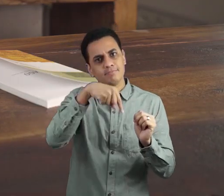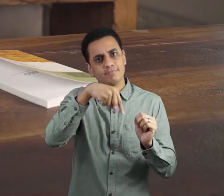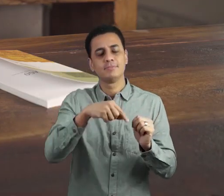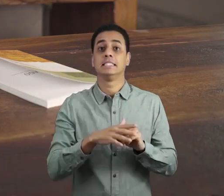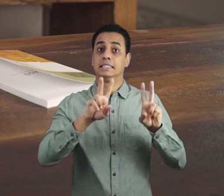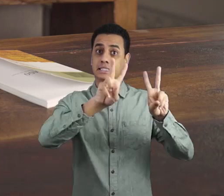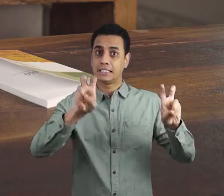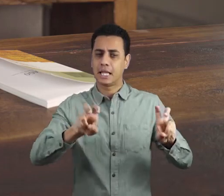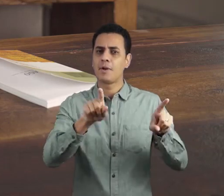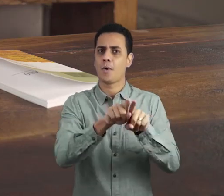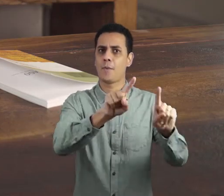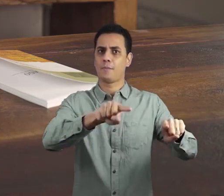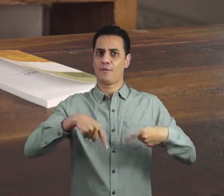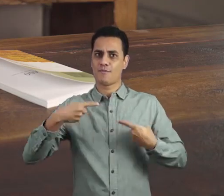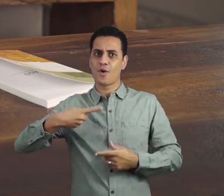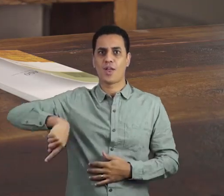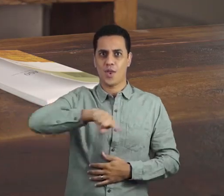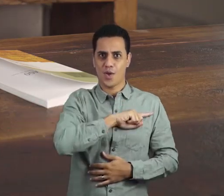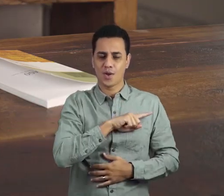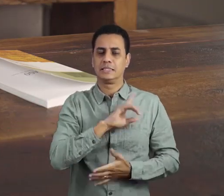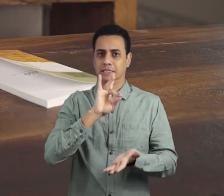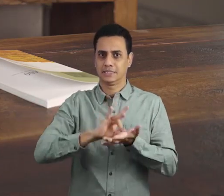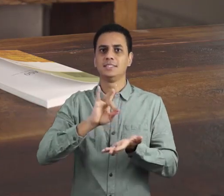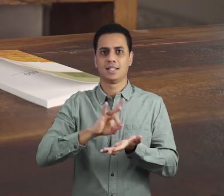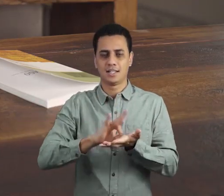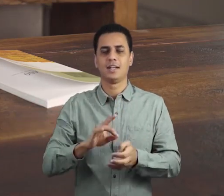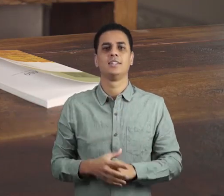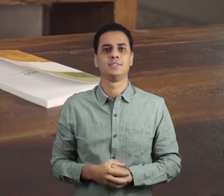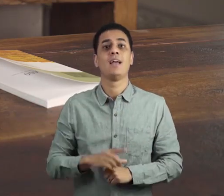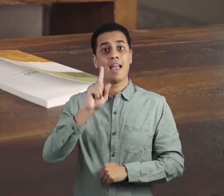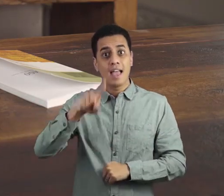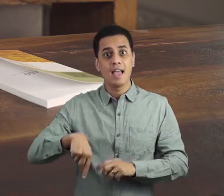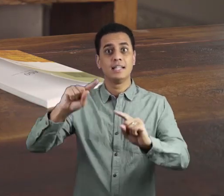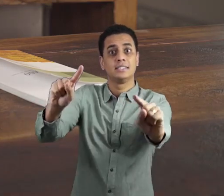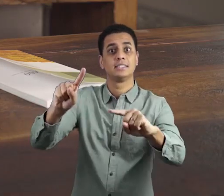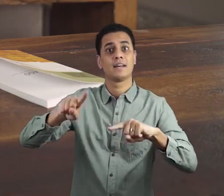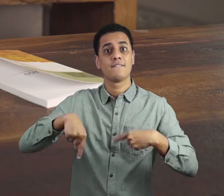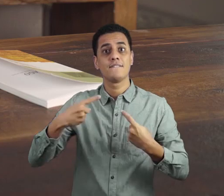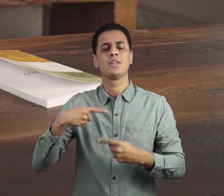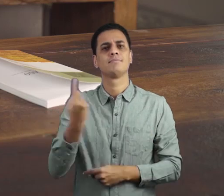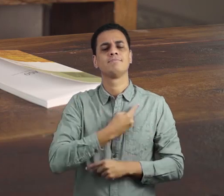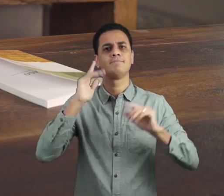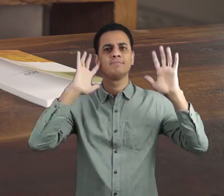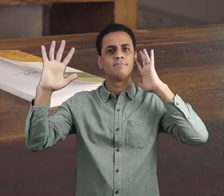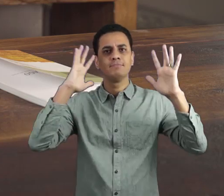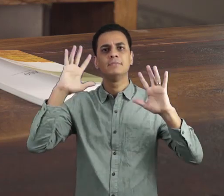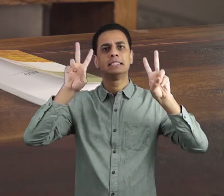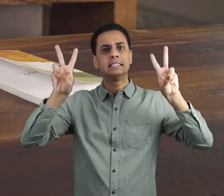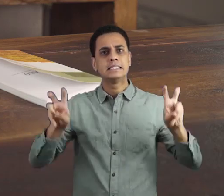nosso tema hoje vai mexer conosco. Eu fico imaginando o grande desafio de dizer